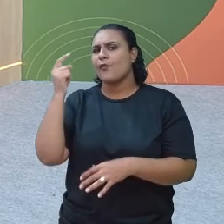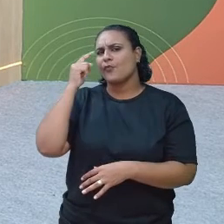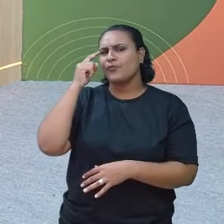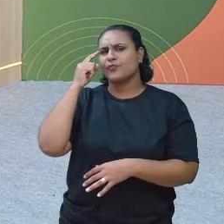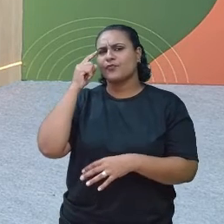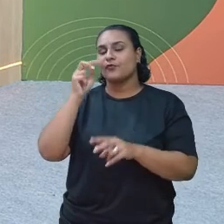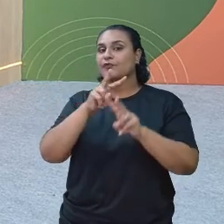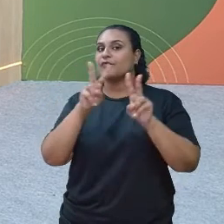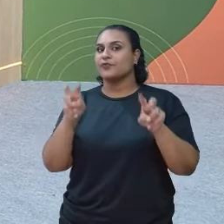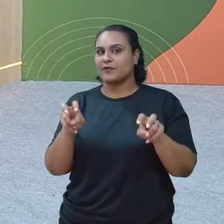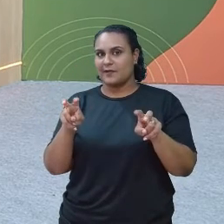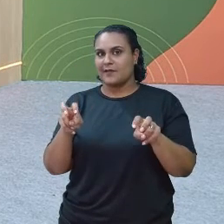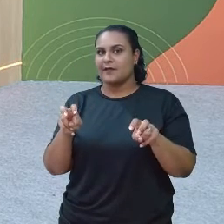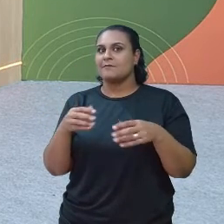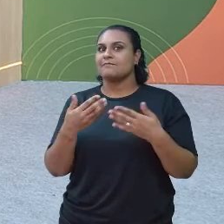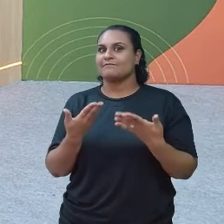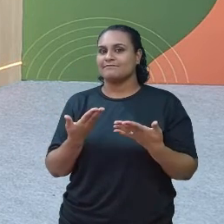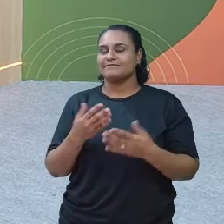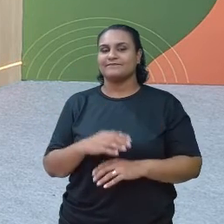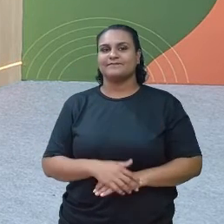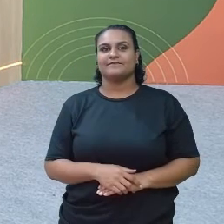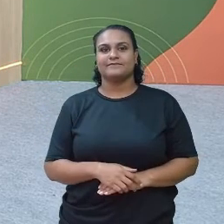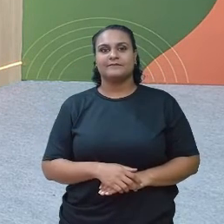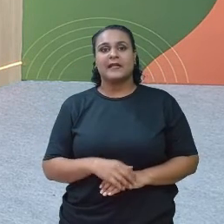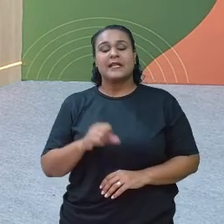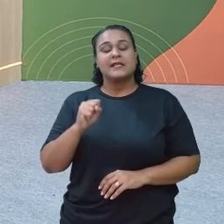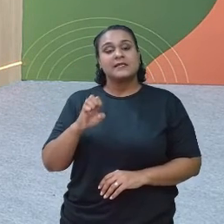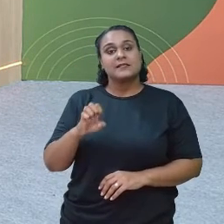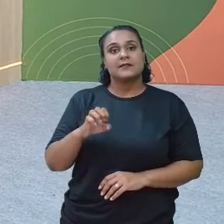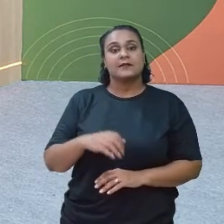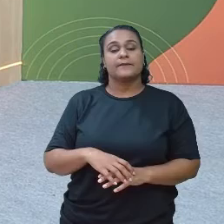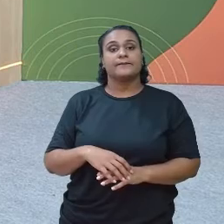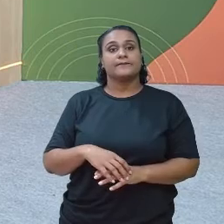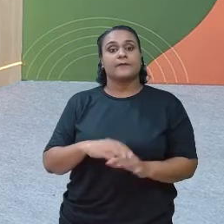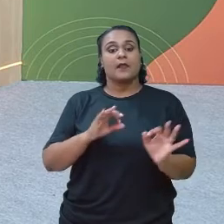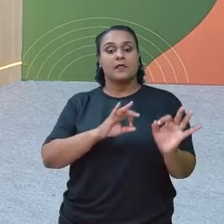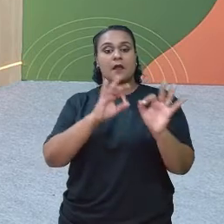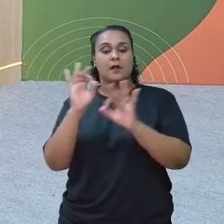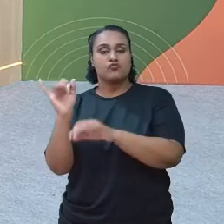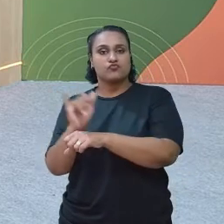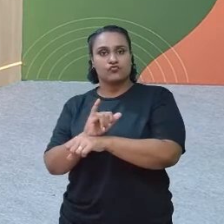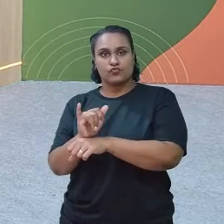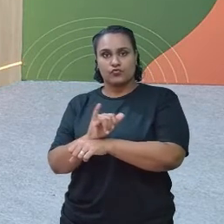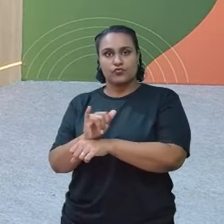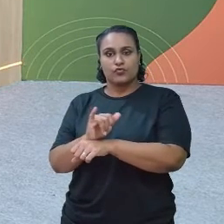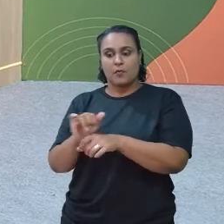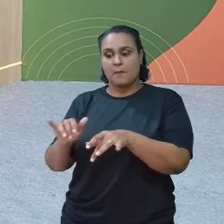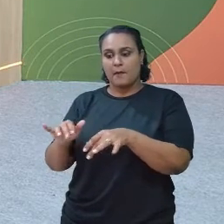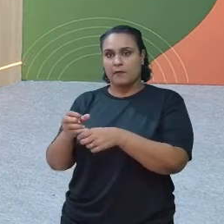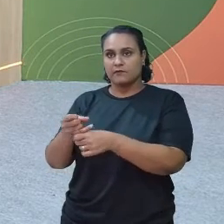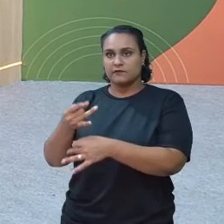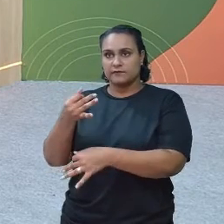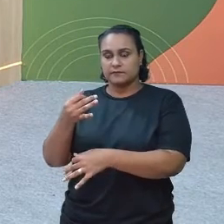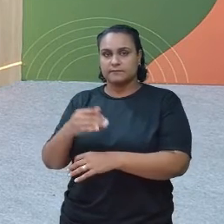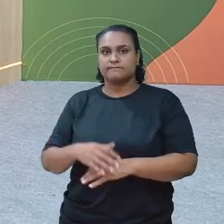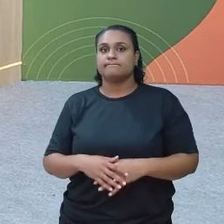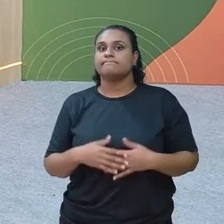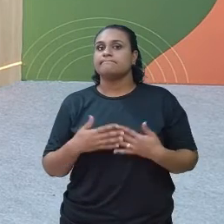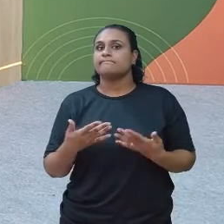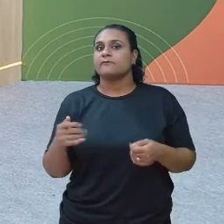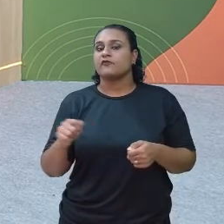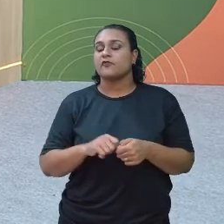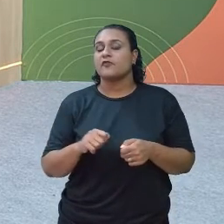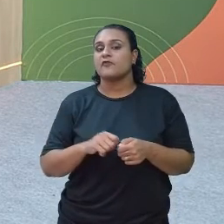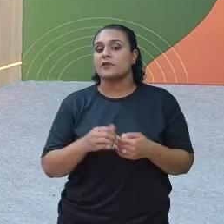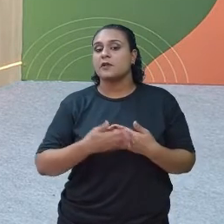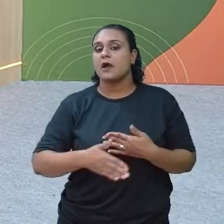relação a esse ponto da aula, tá certo? Se você está assistindo pelo YouTube, escreve lá no nosso canal, tá bom? O que a gente vai fazer a